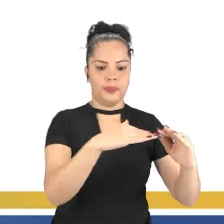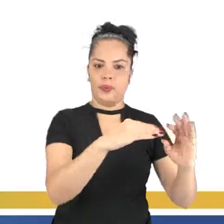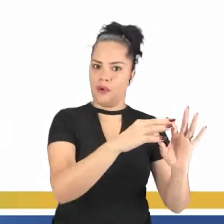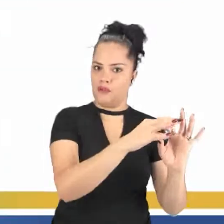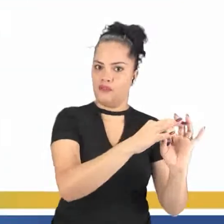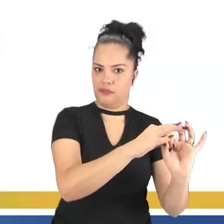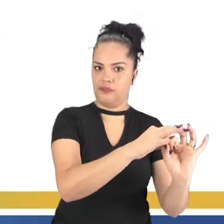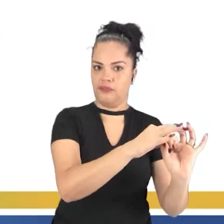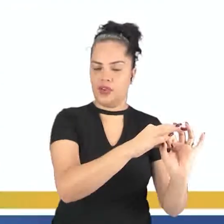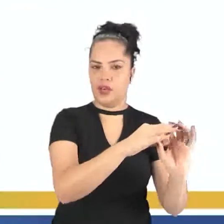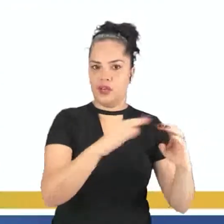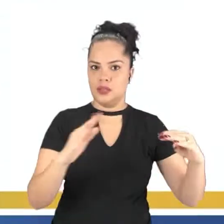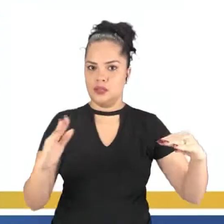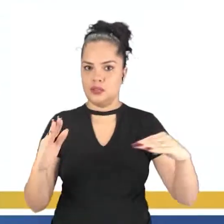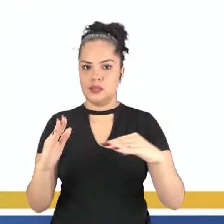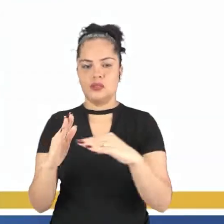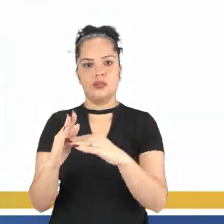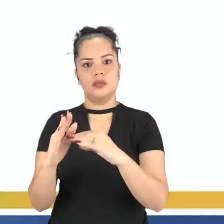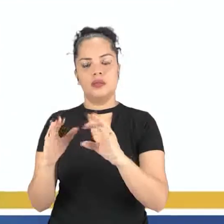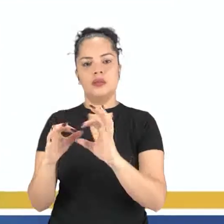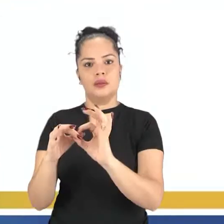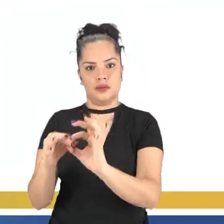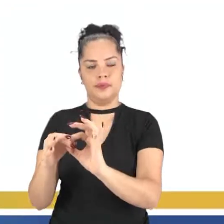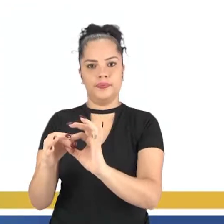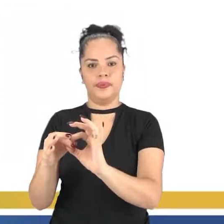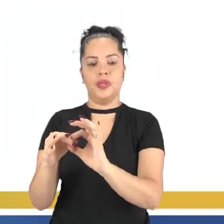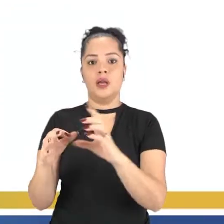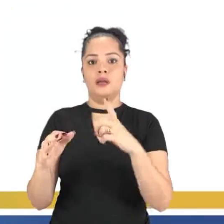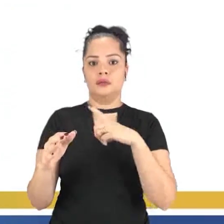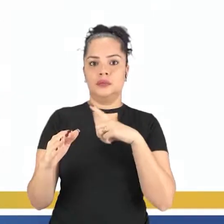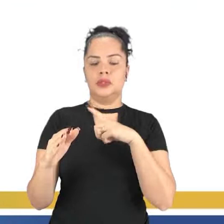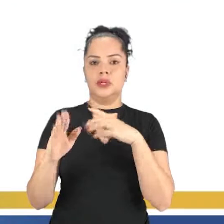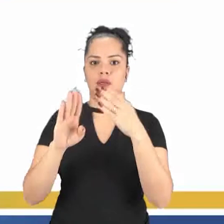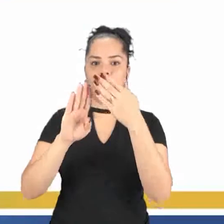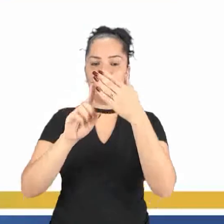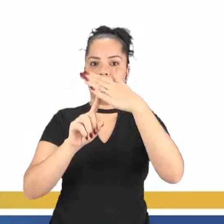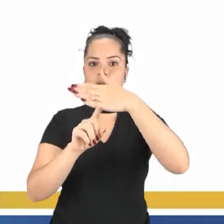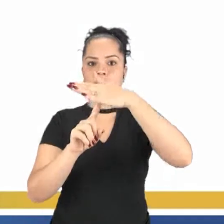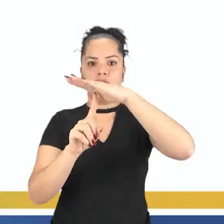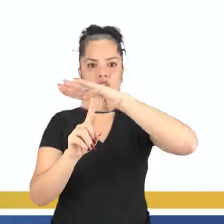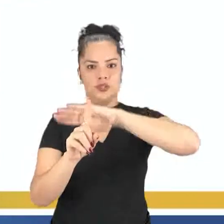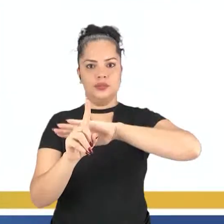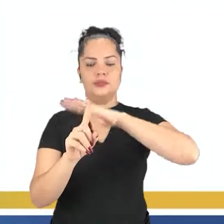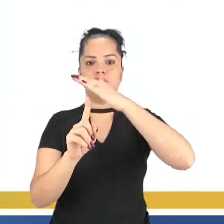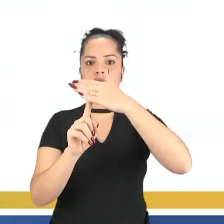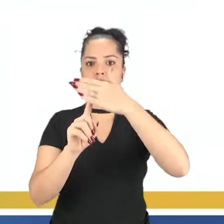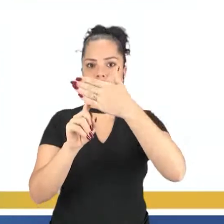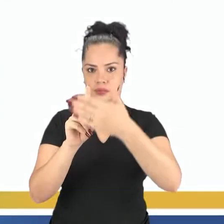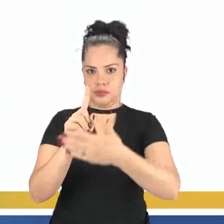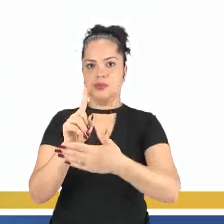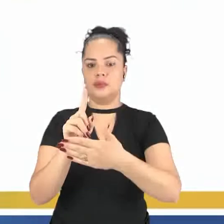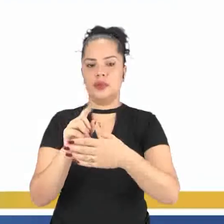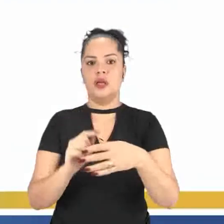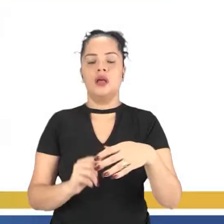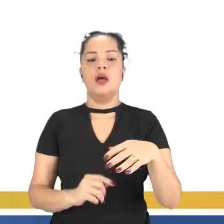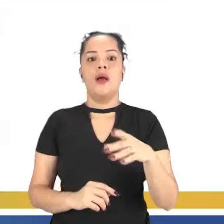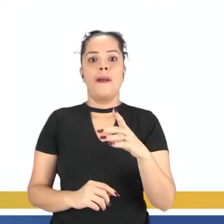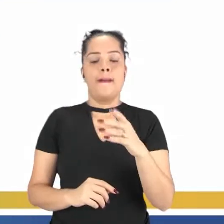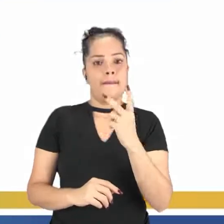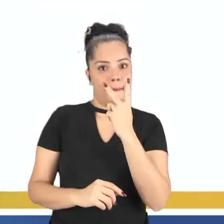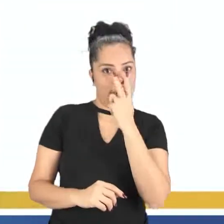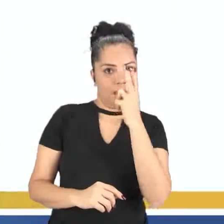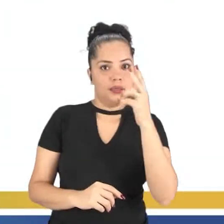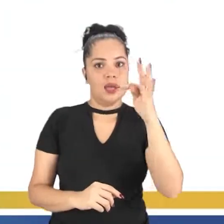regular, a gente pirâmide, né? As faces laterais são triângulos isósceles, triângulos que possuem pelo